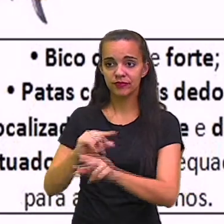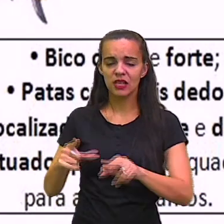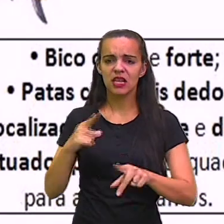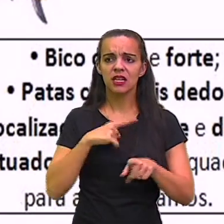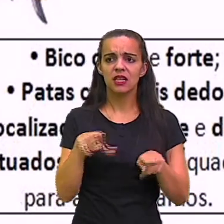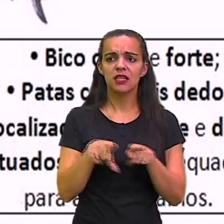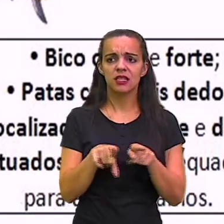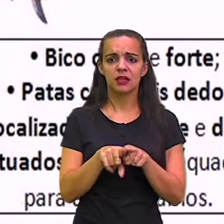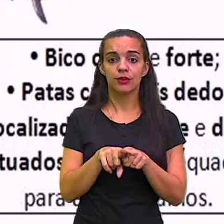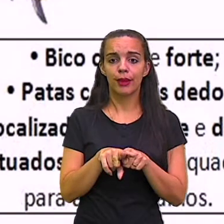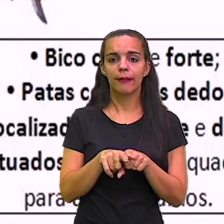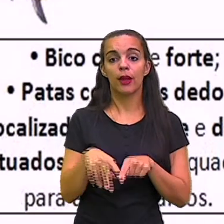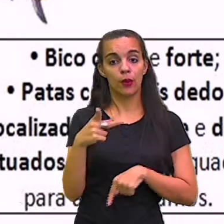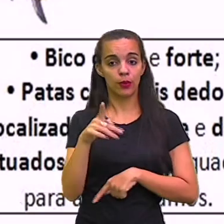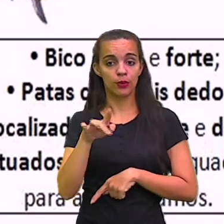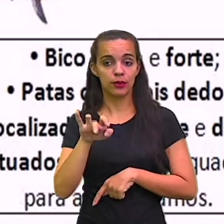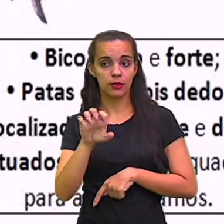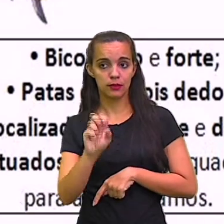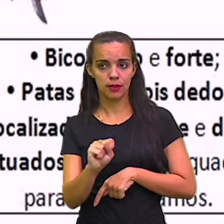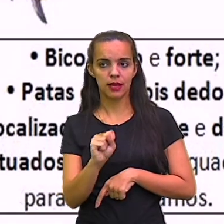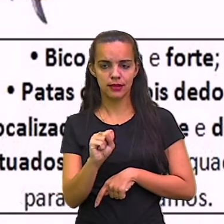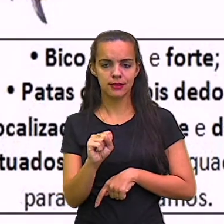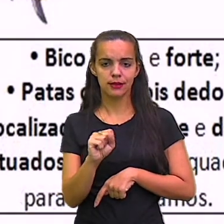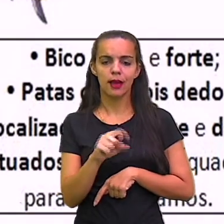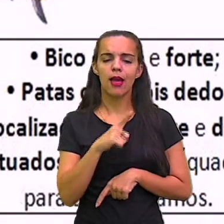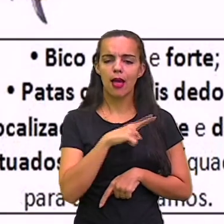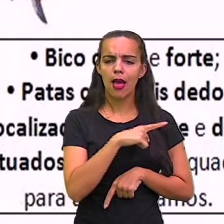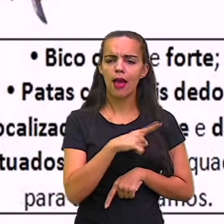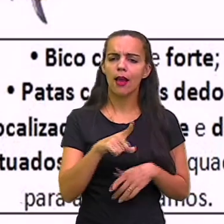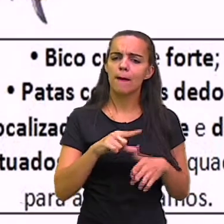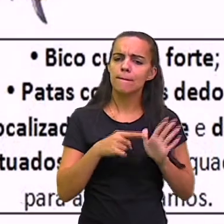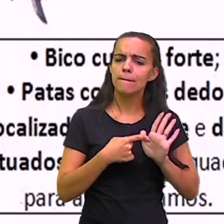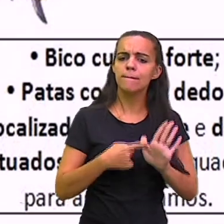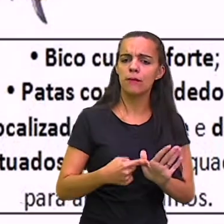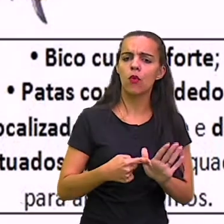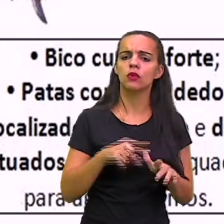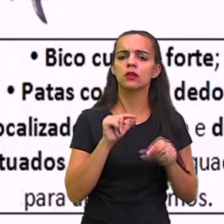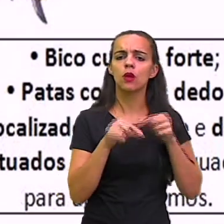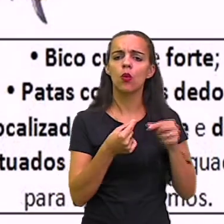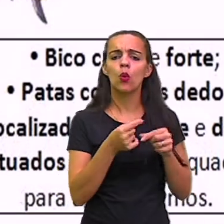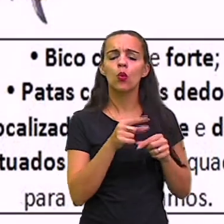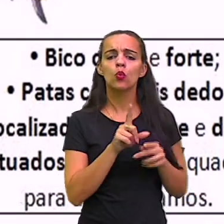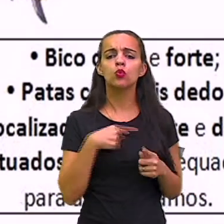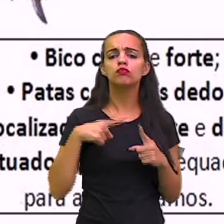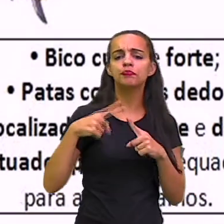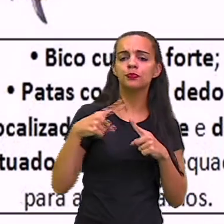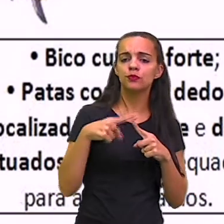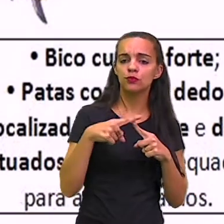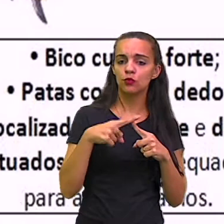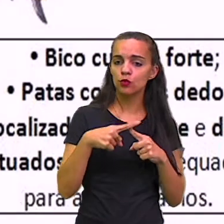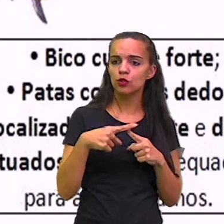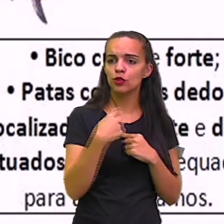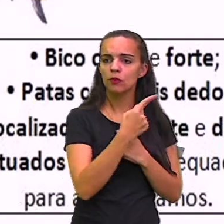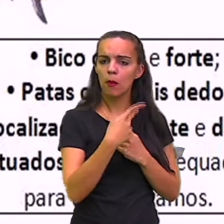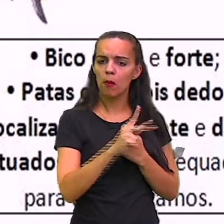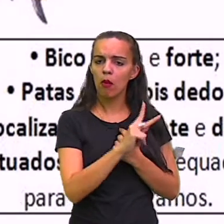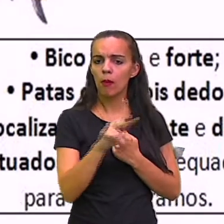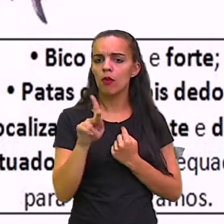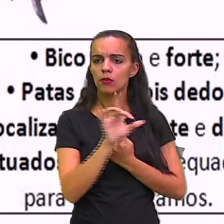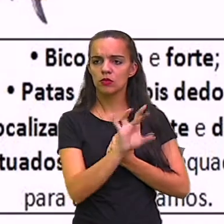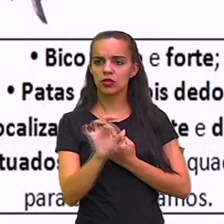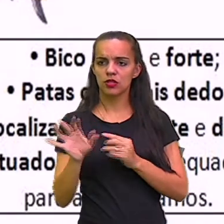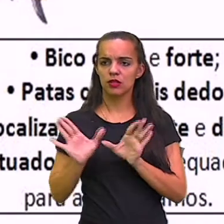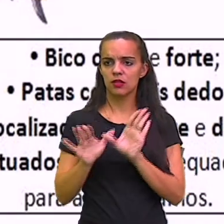tamanhos diversos a maioria das aves tem quatro dedos em cada pé e